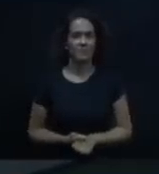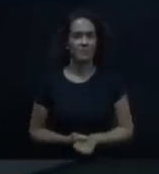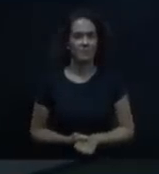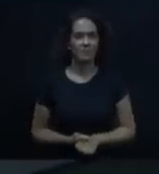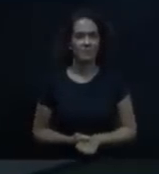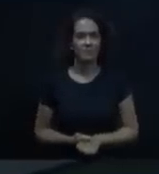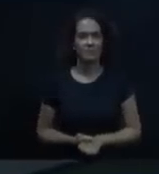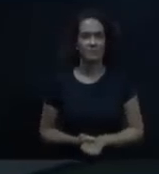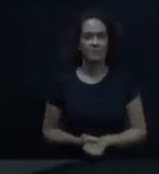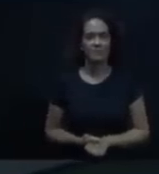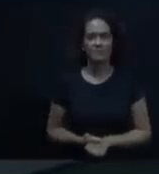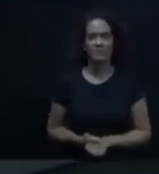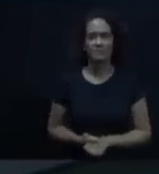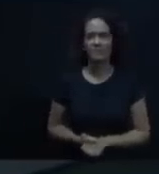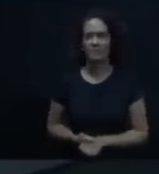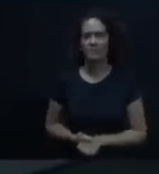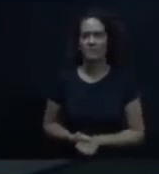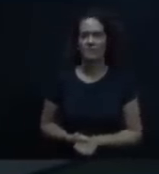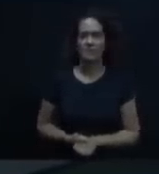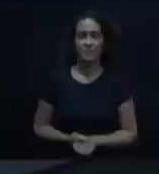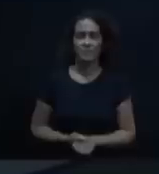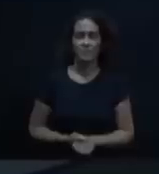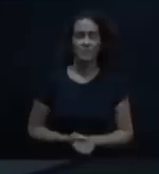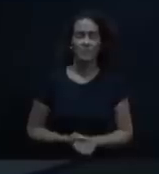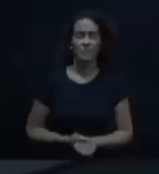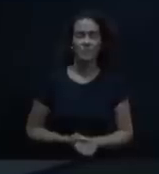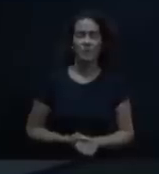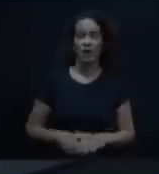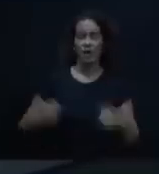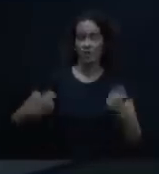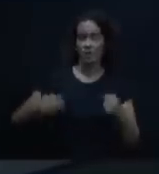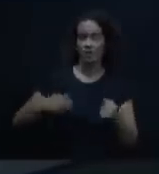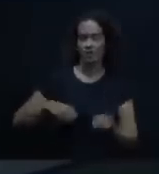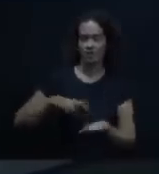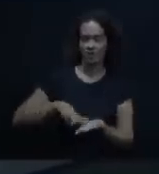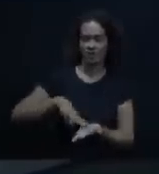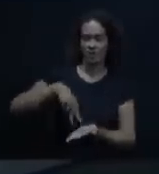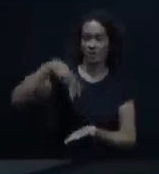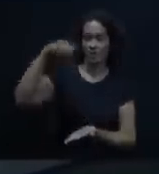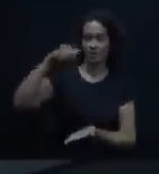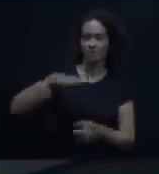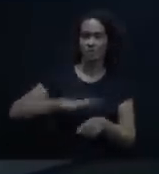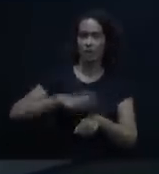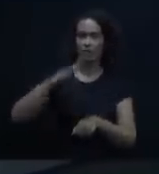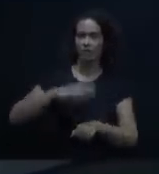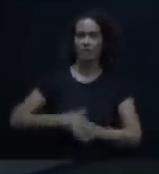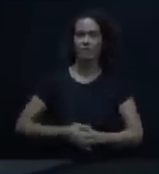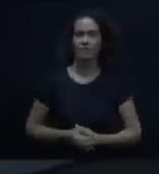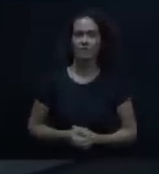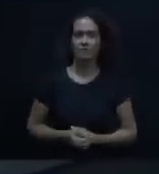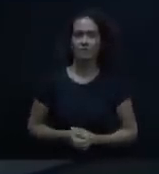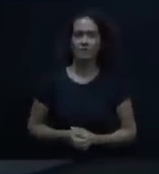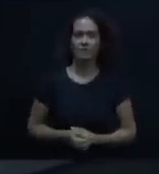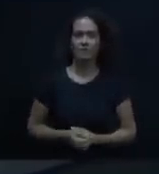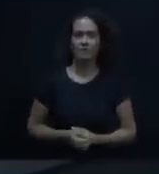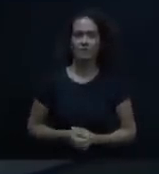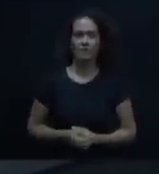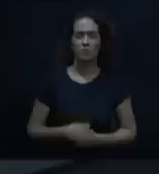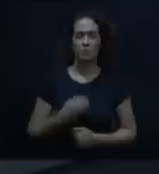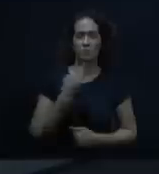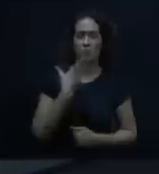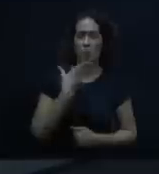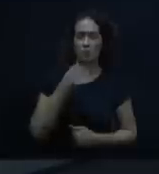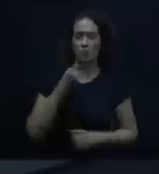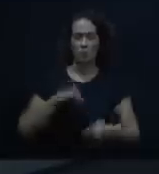Aqui. Não, aqui é ressurreição, ó, que precisa. Quem mais? O boinção